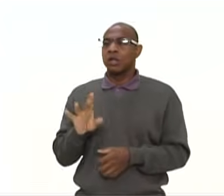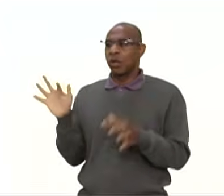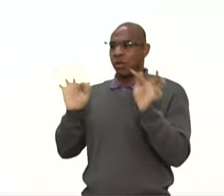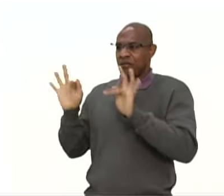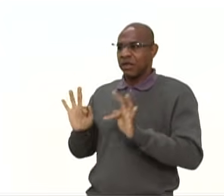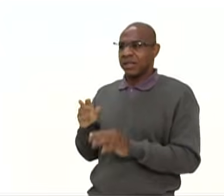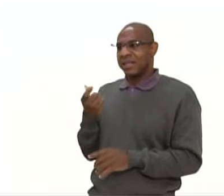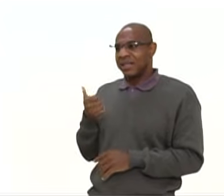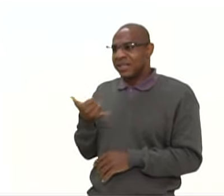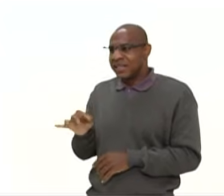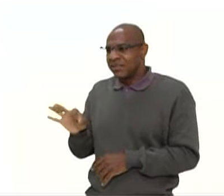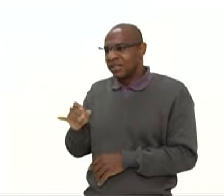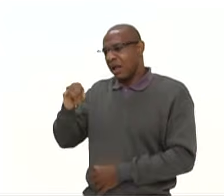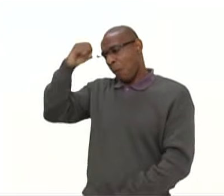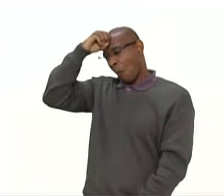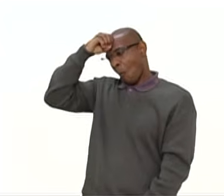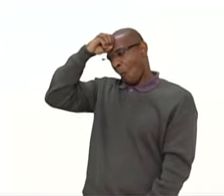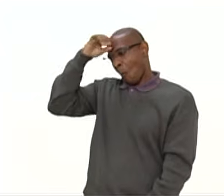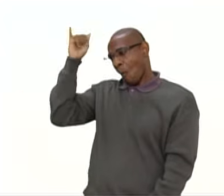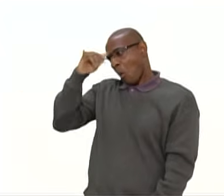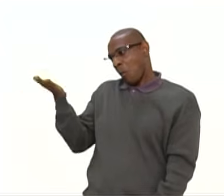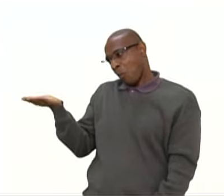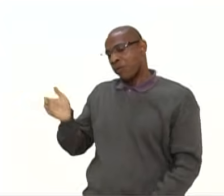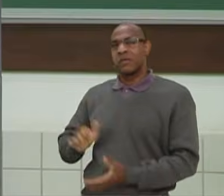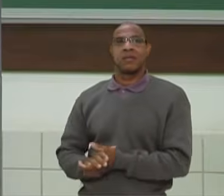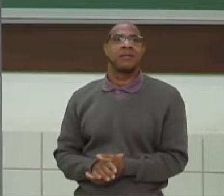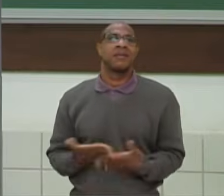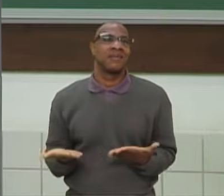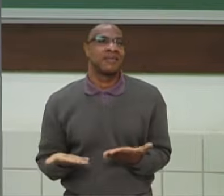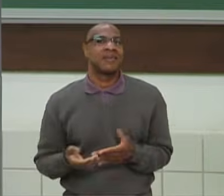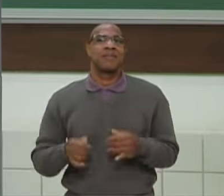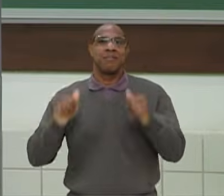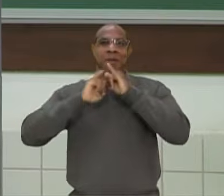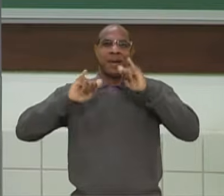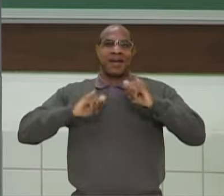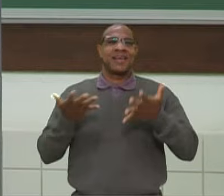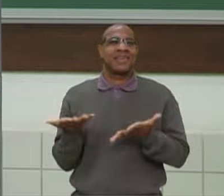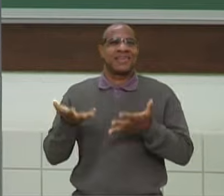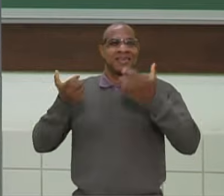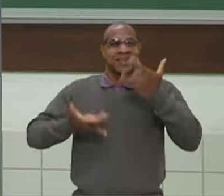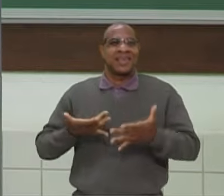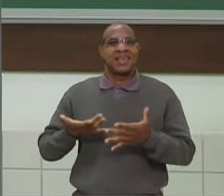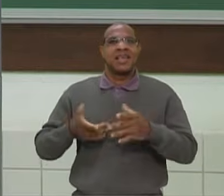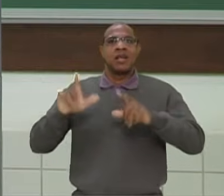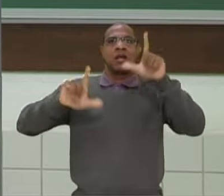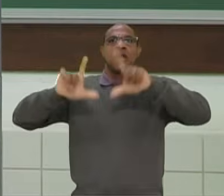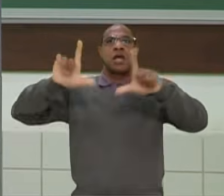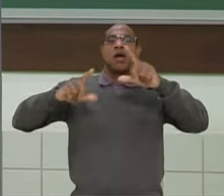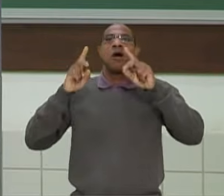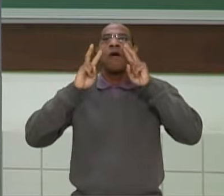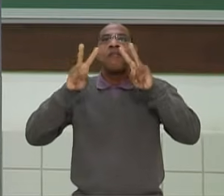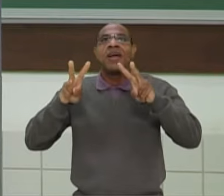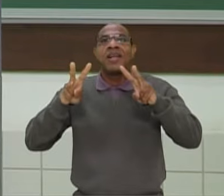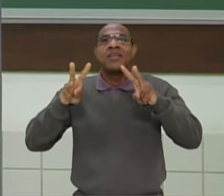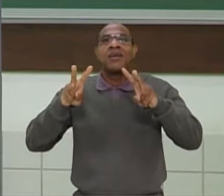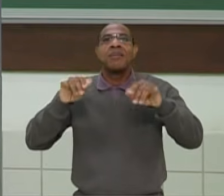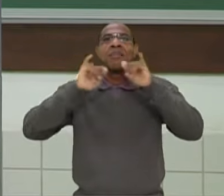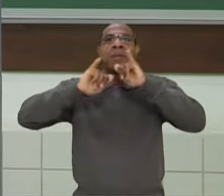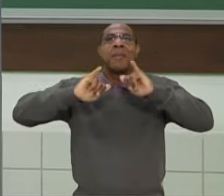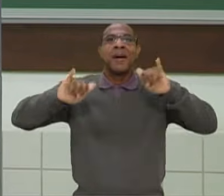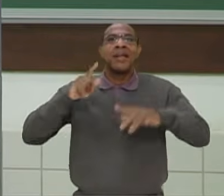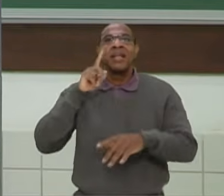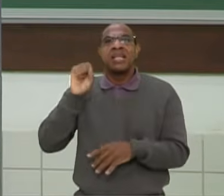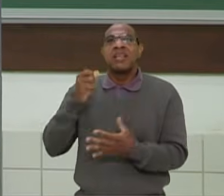muito idiota. Então, o que tá dizendo ali, né? Que as nossas propagandas e toda a mídia, a gente está o tempo todo vendo que se a